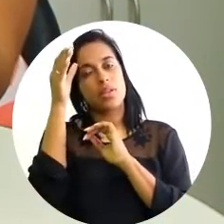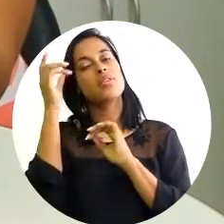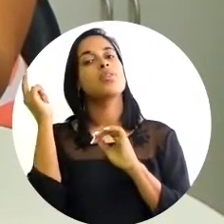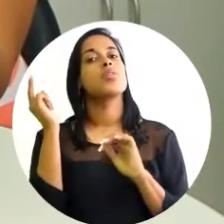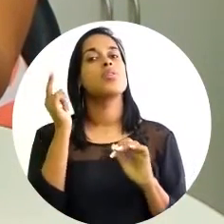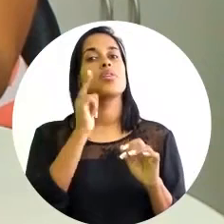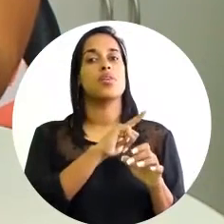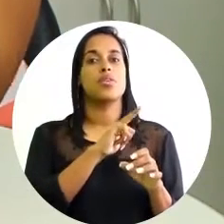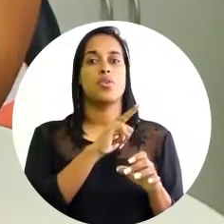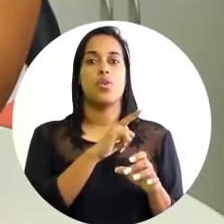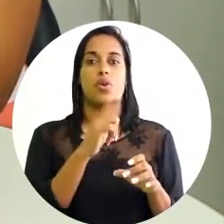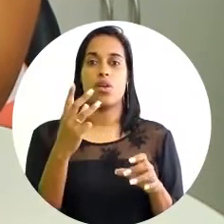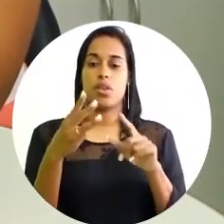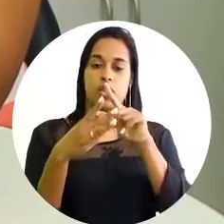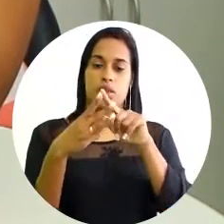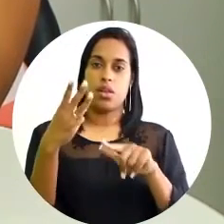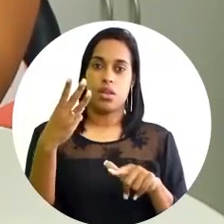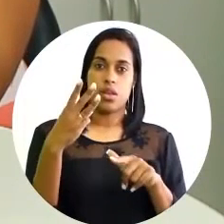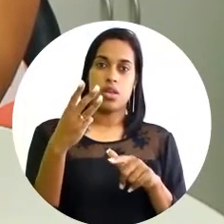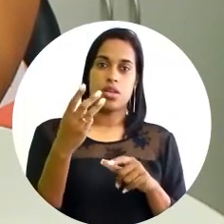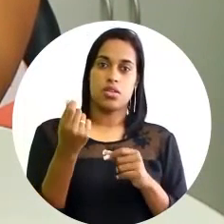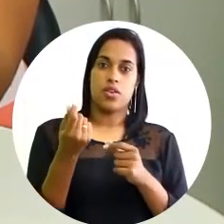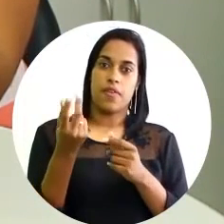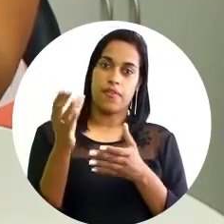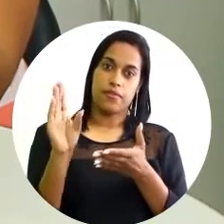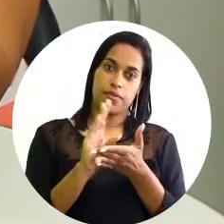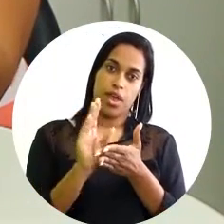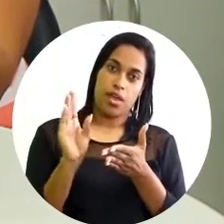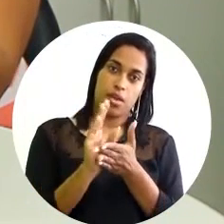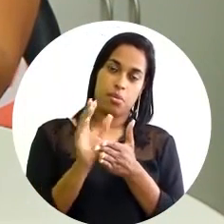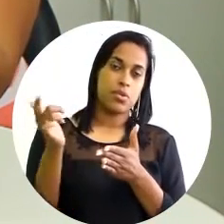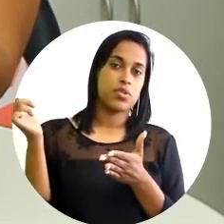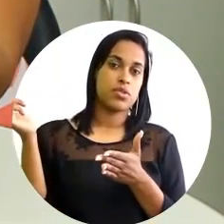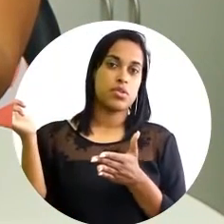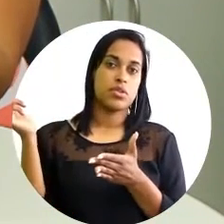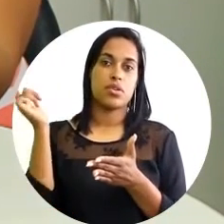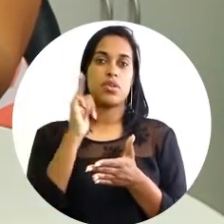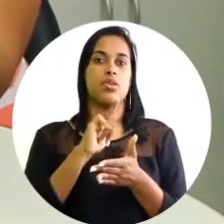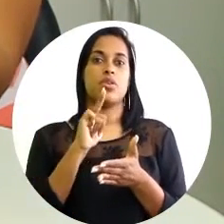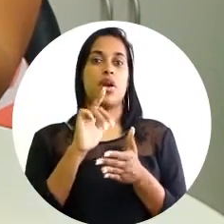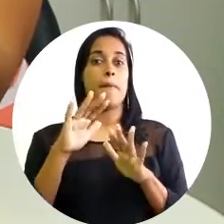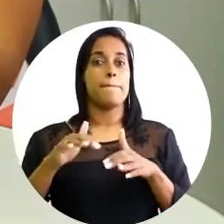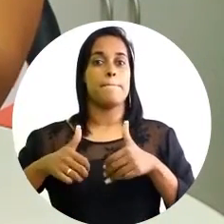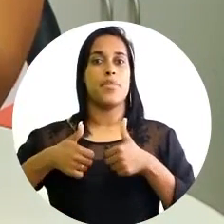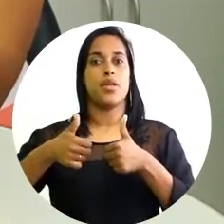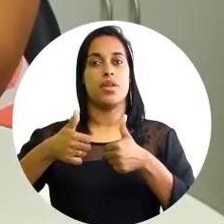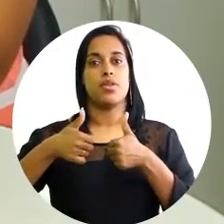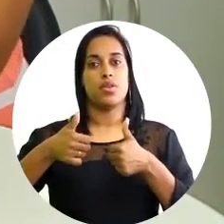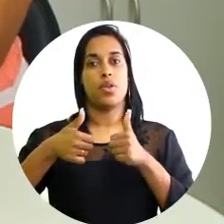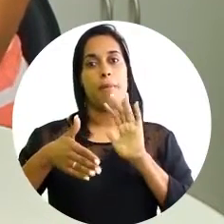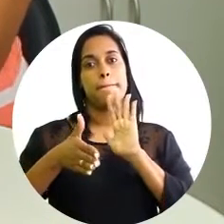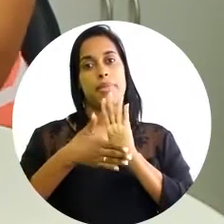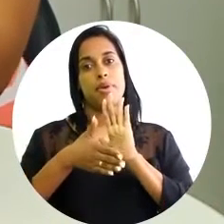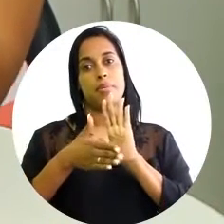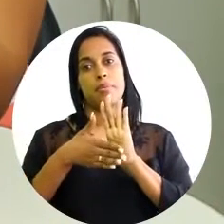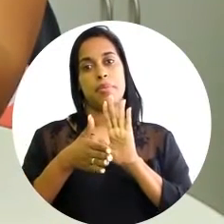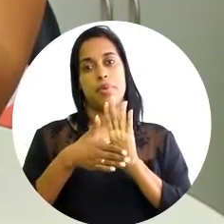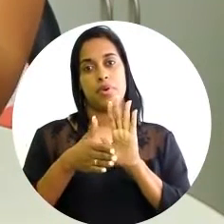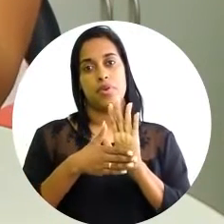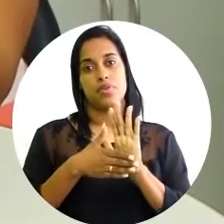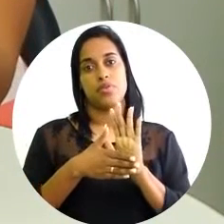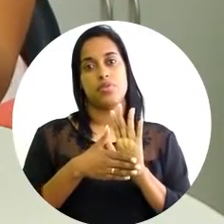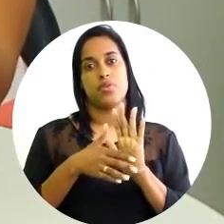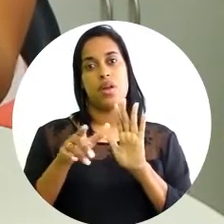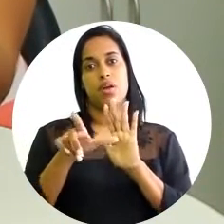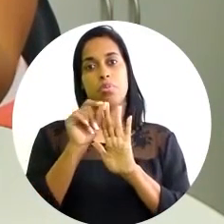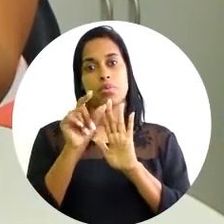caso que ganhou, entre aqueles 3 orçamentos, que ganhou a melhor proposta